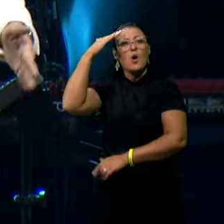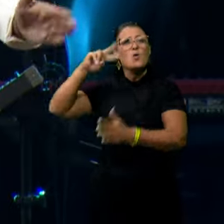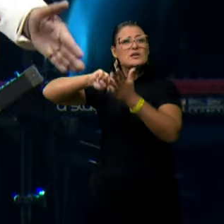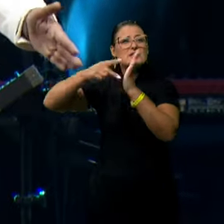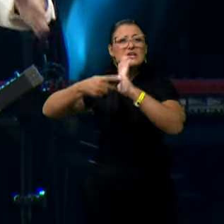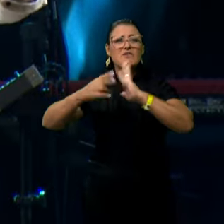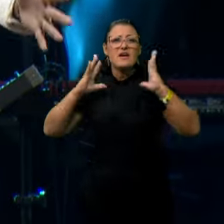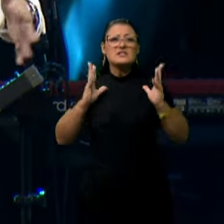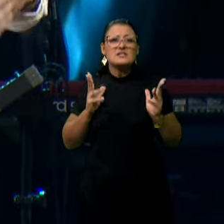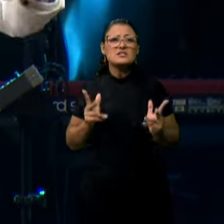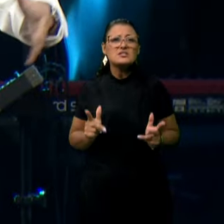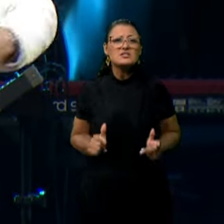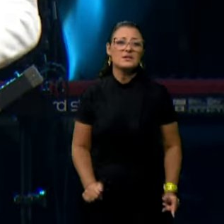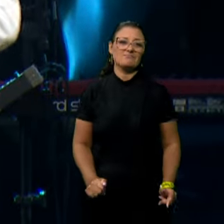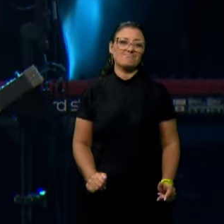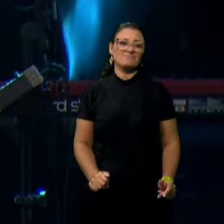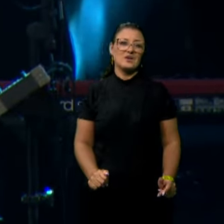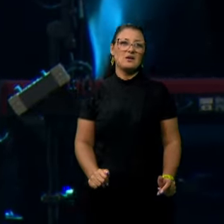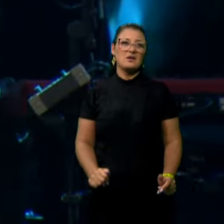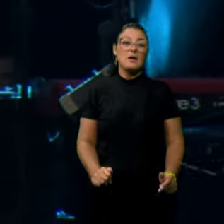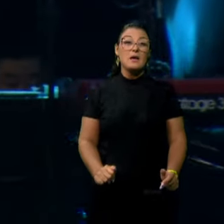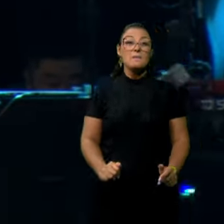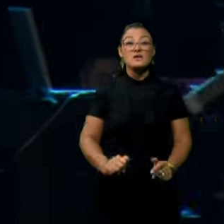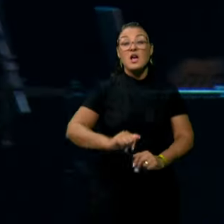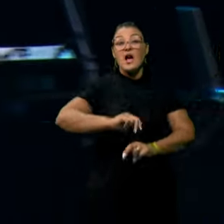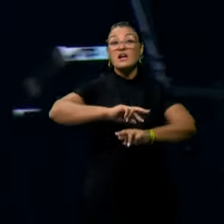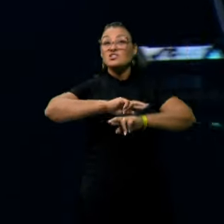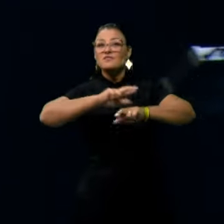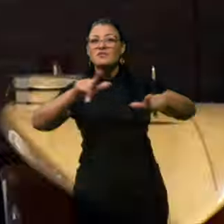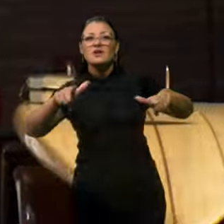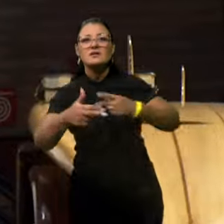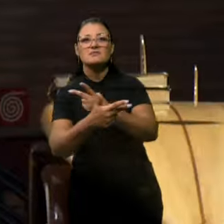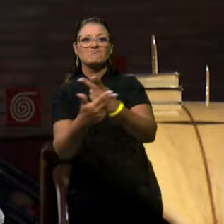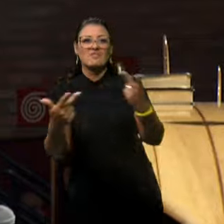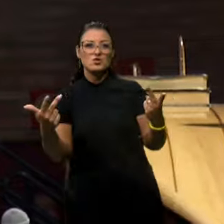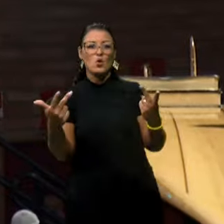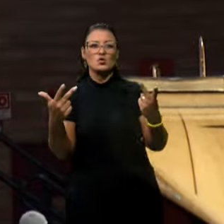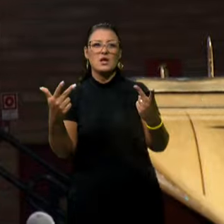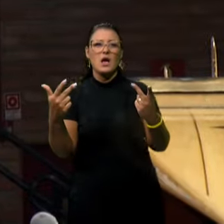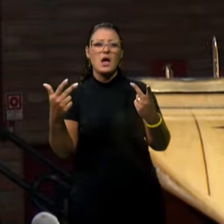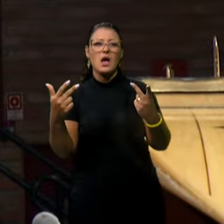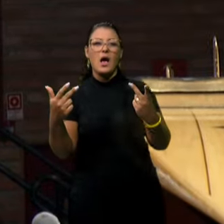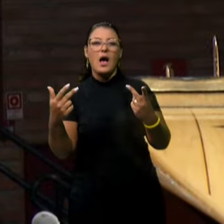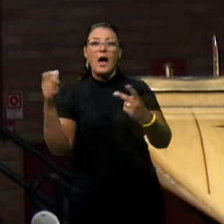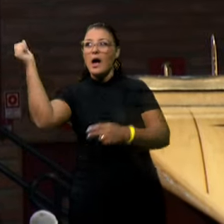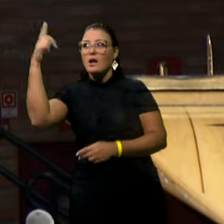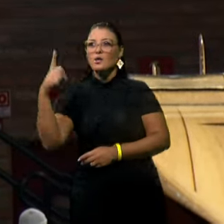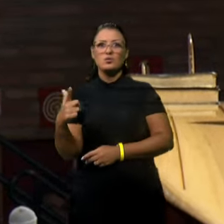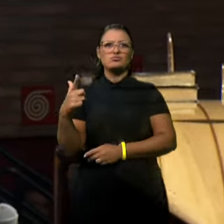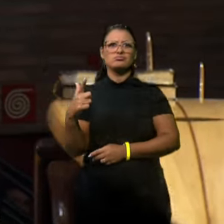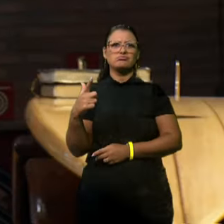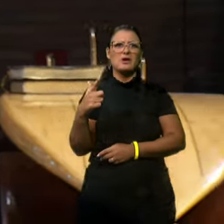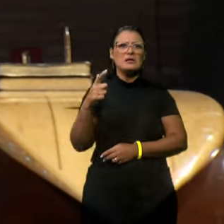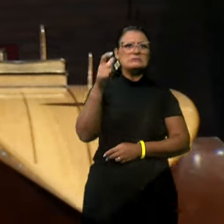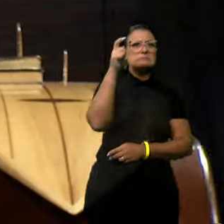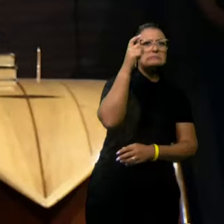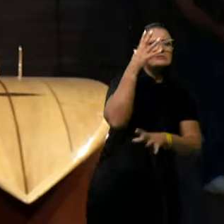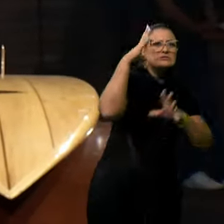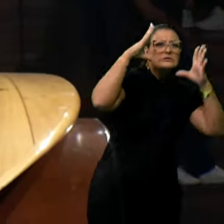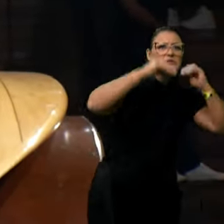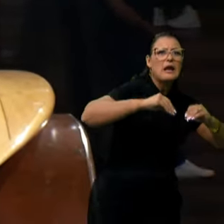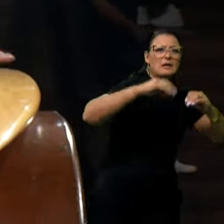a direita na esquerda o branco do Preto a luz das Trevas E isso nós somos fracos lutamos pelejamos